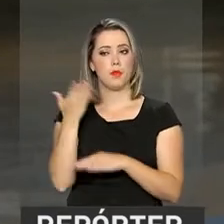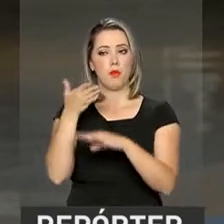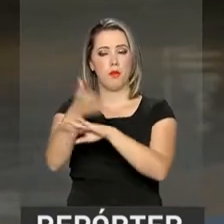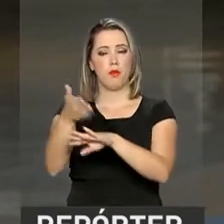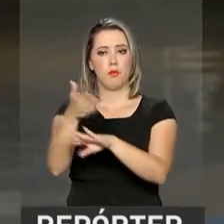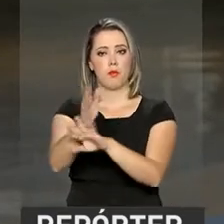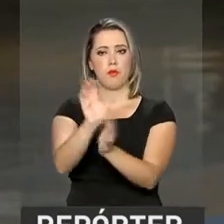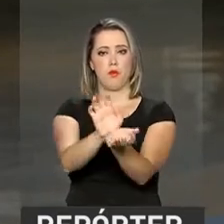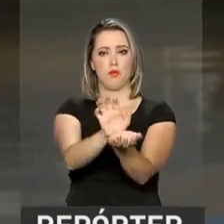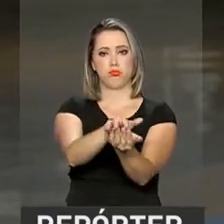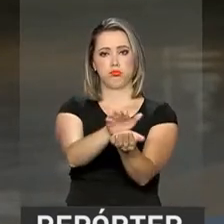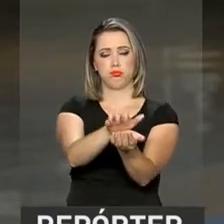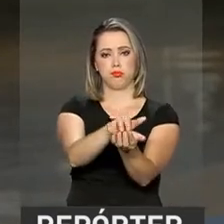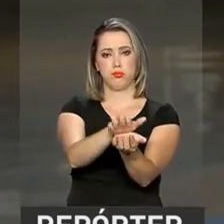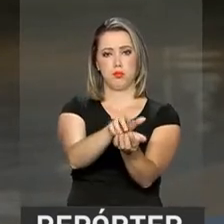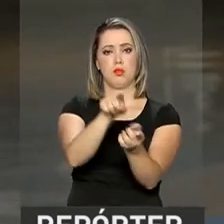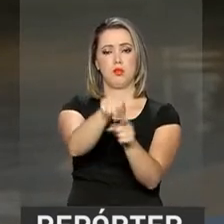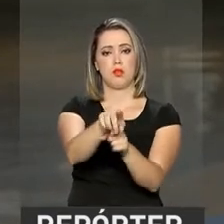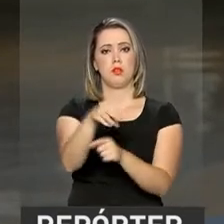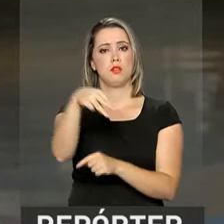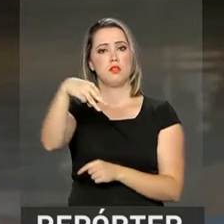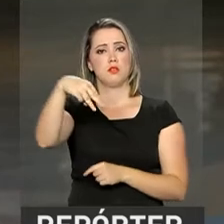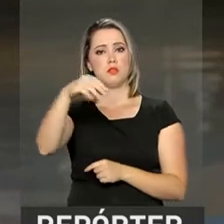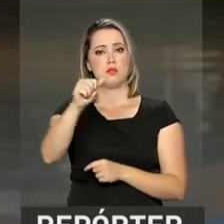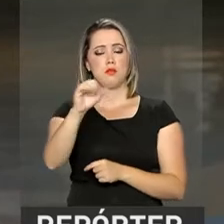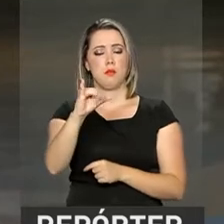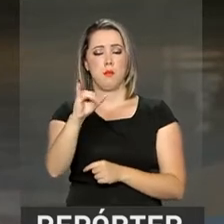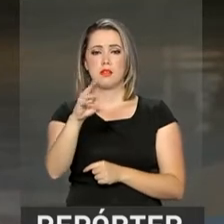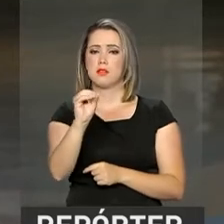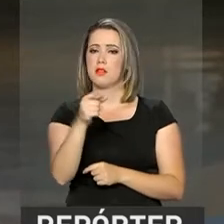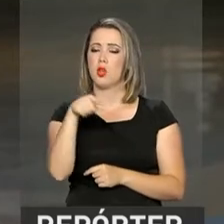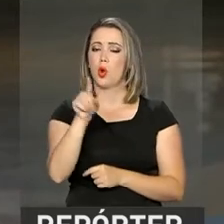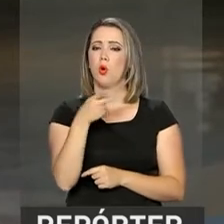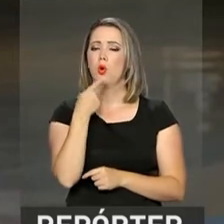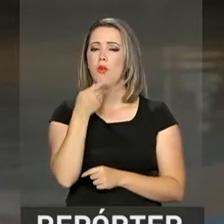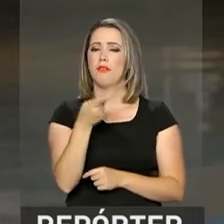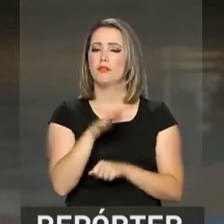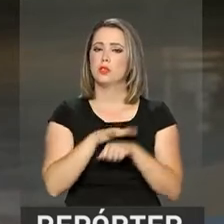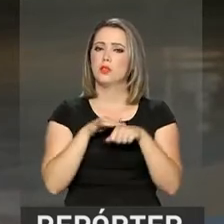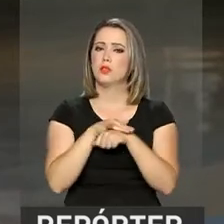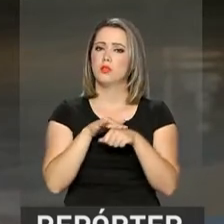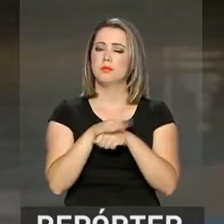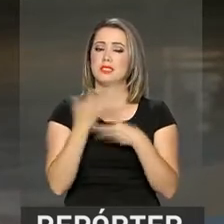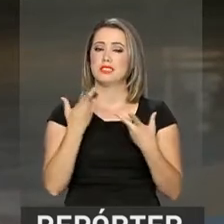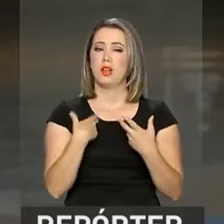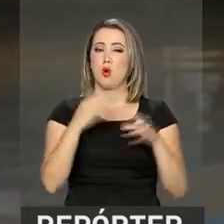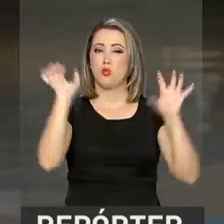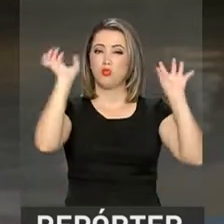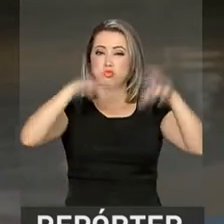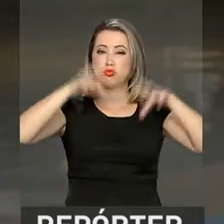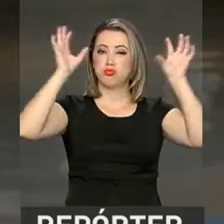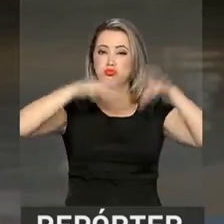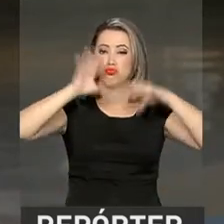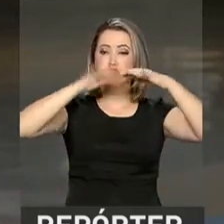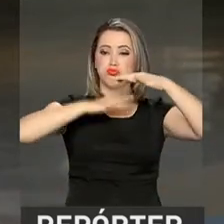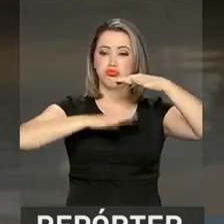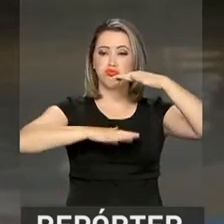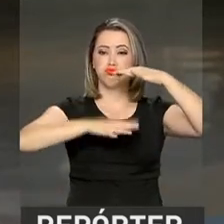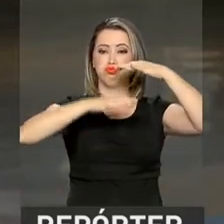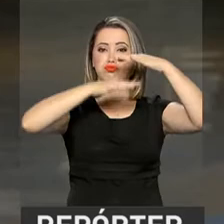recife conversar com os governadores e saber mais detalhes sobre as enchentes que têm atingido